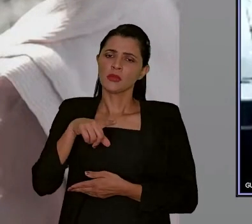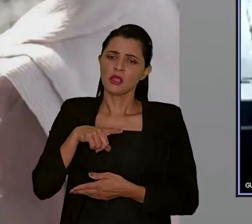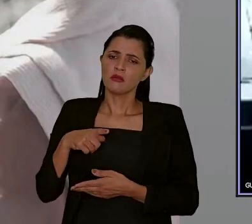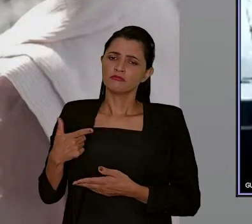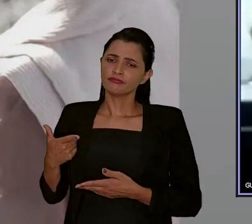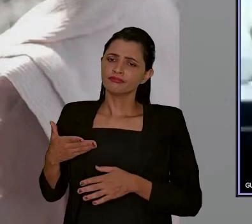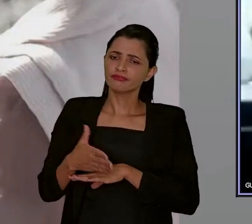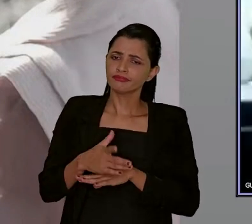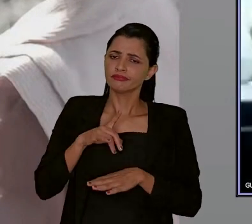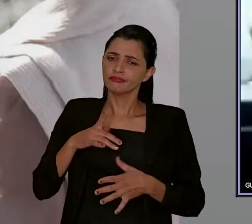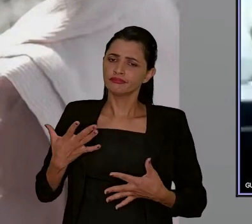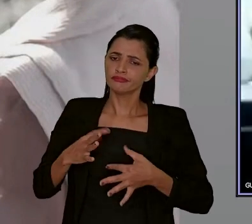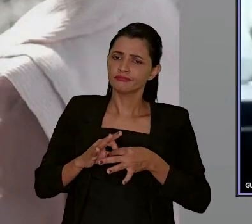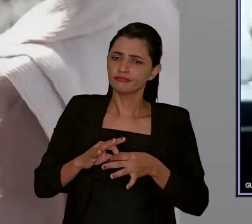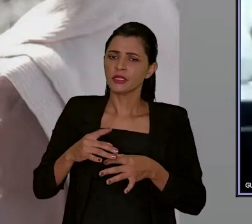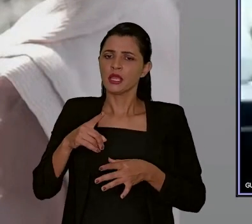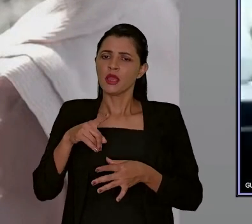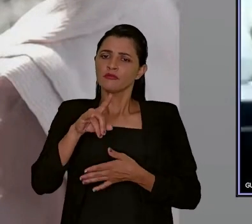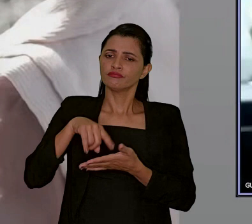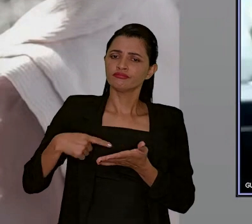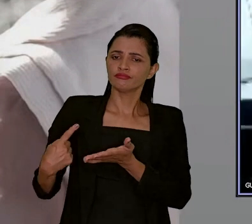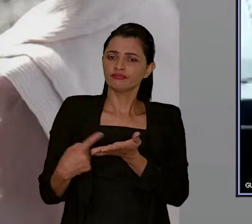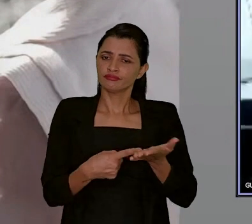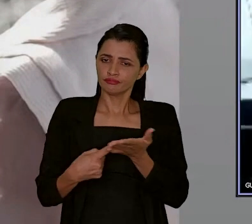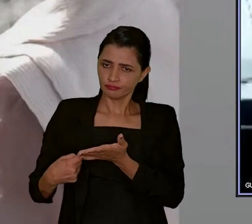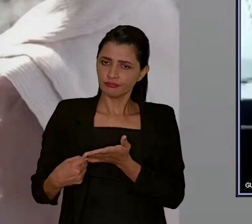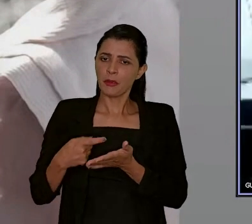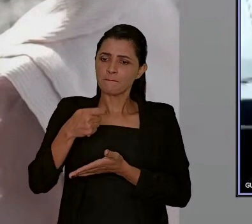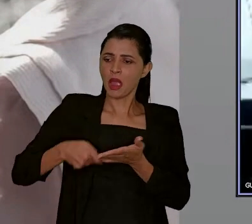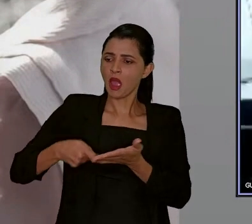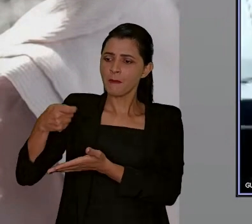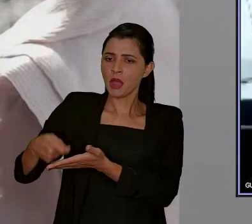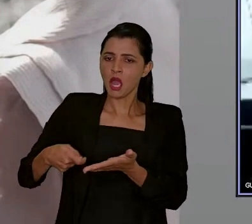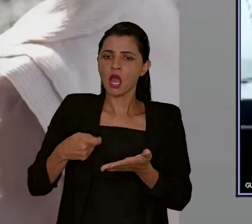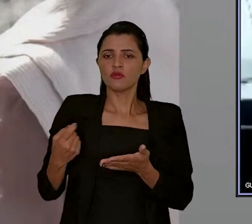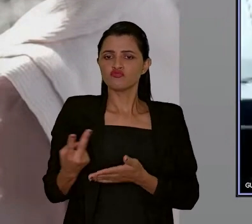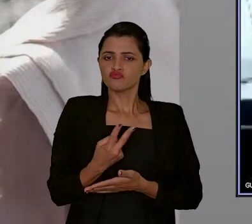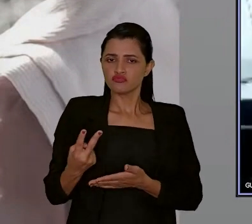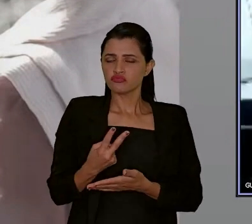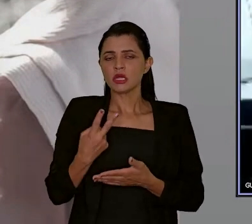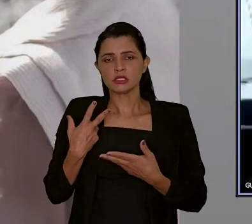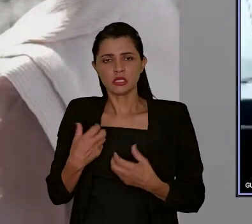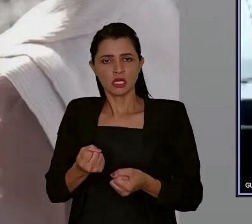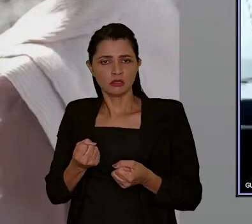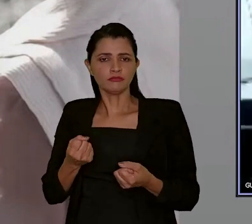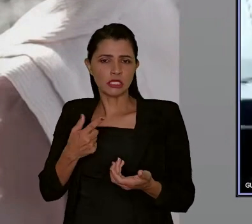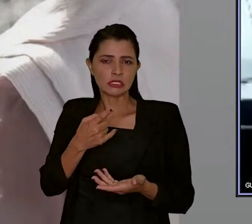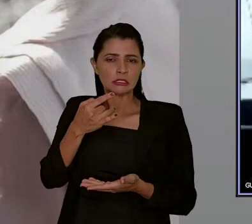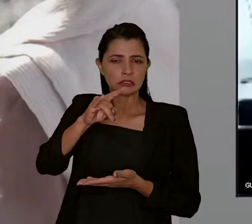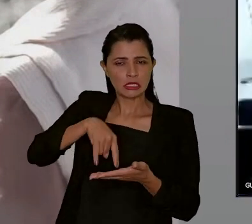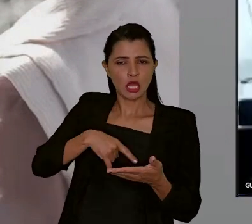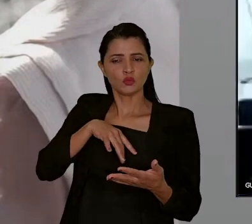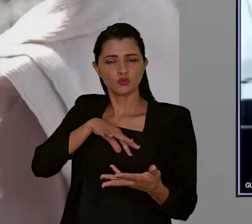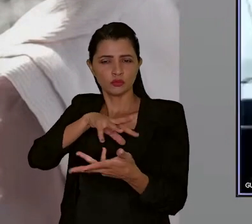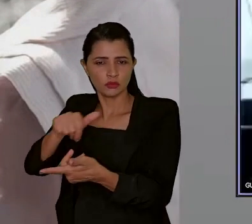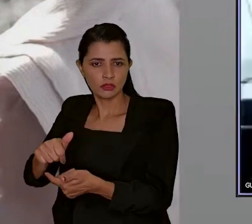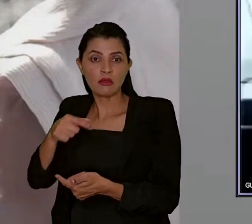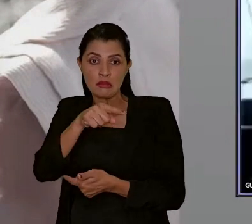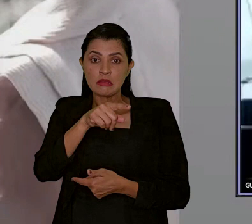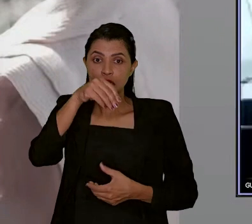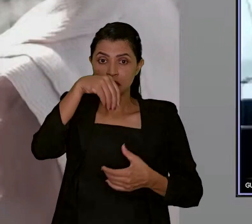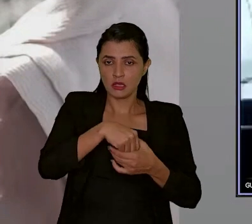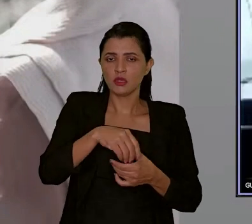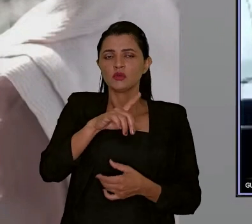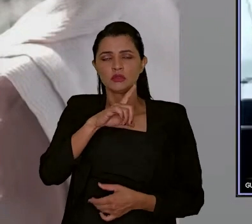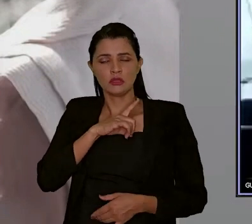daqueles tratados e convenções internacionais. E estados, neles estão incluídos os